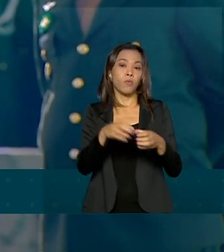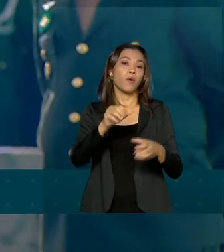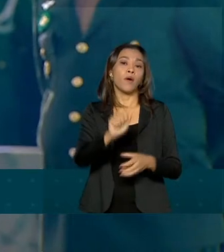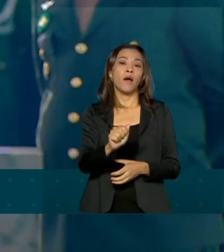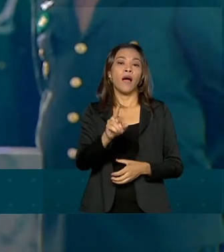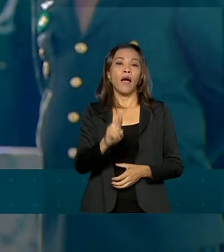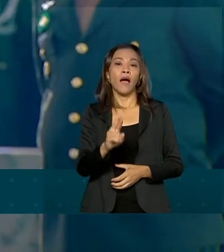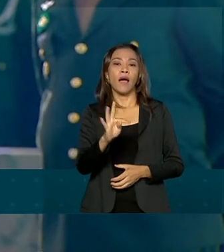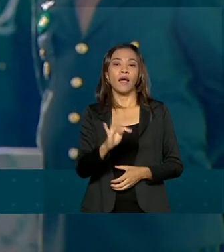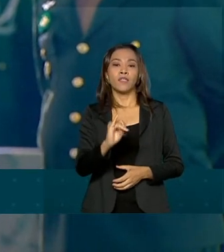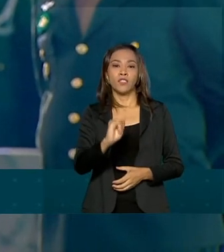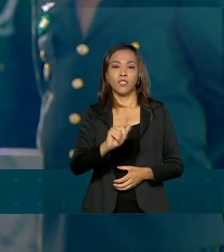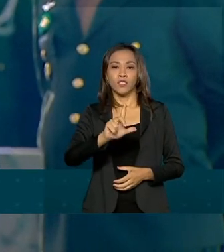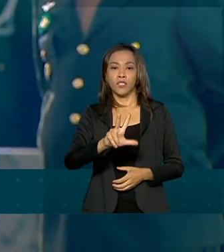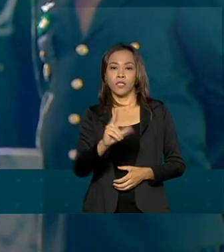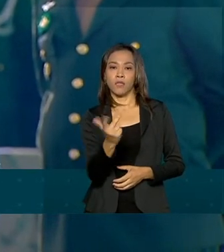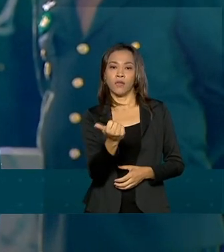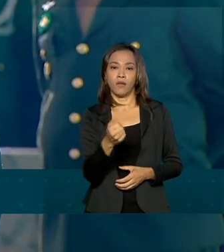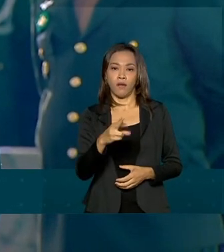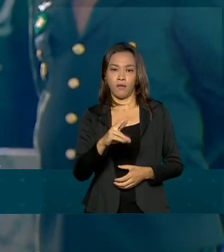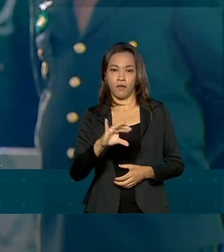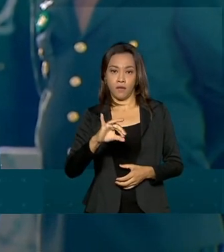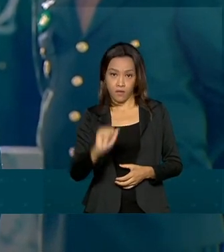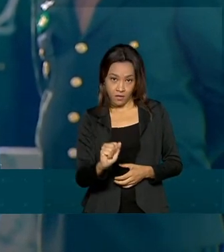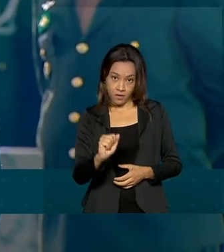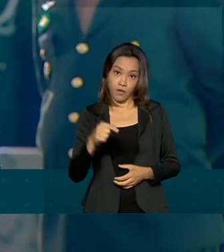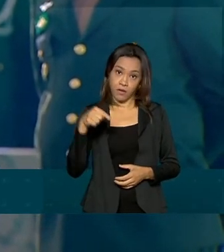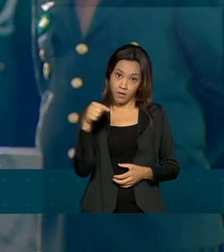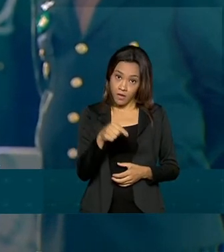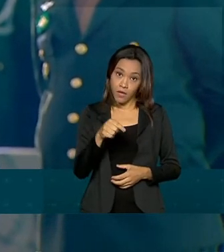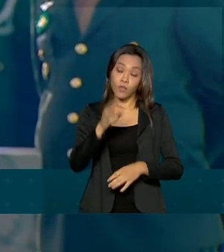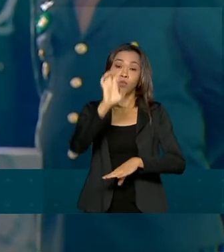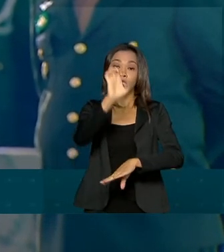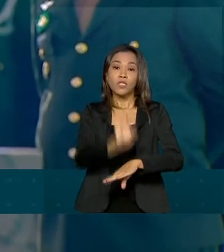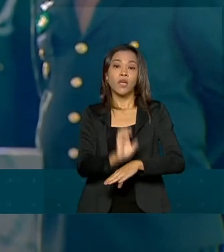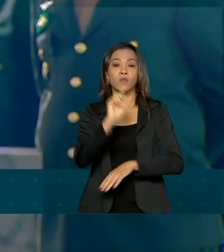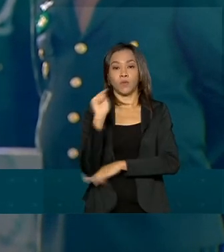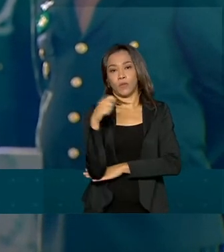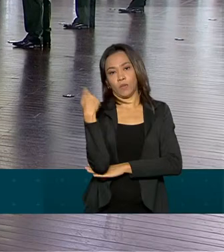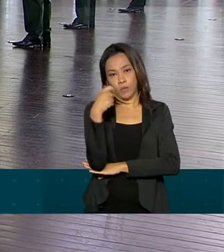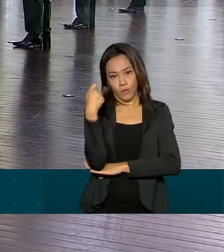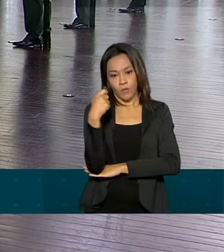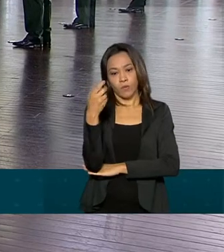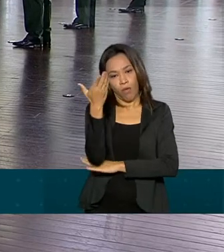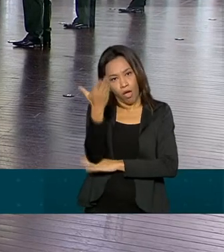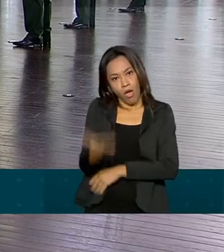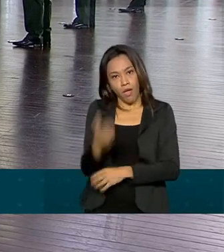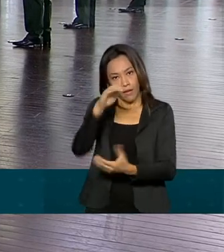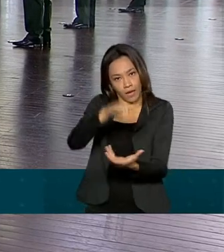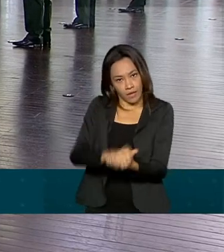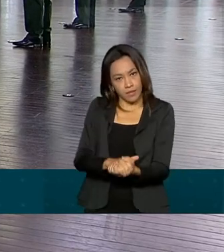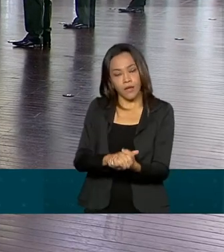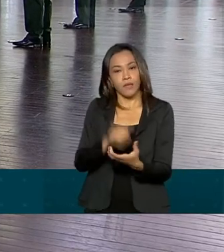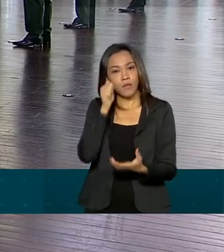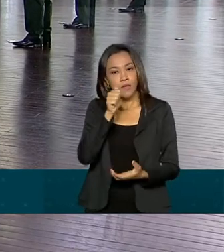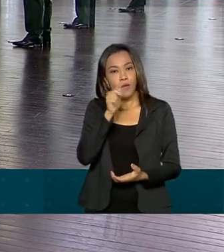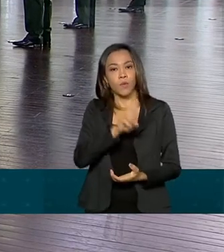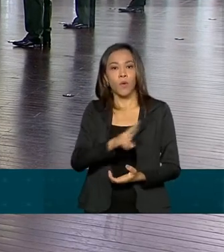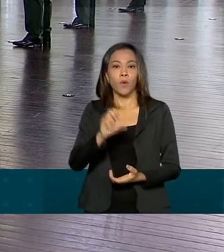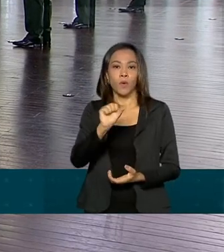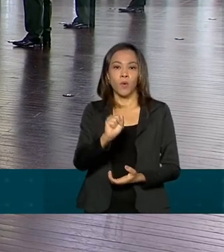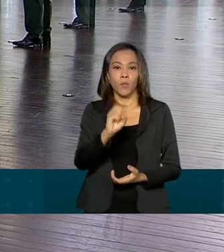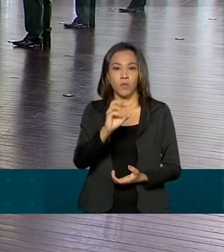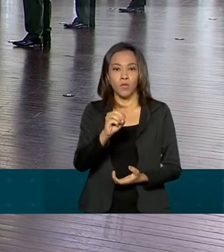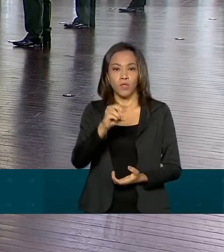da 3ª divisão de exército em Cruz Alta Rio Grande do Sul é casado com a senhora Sônia